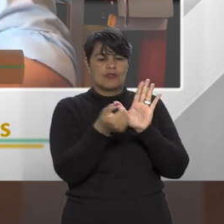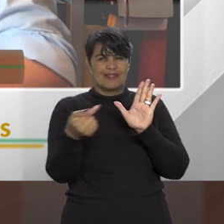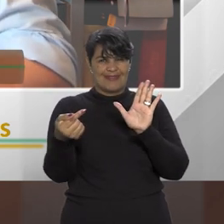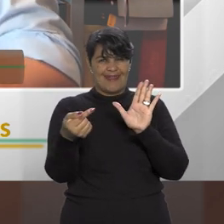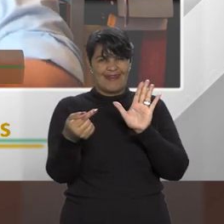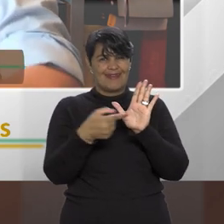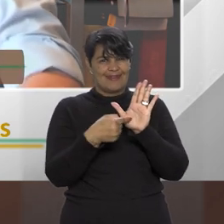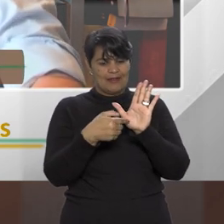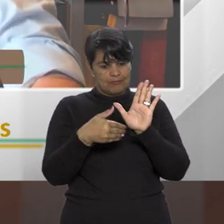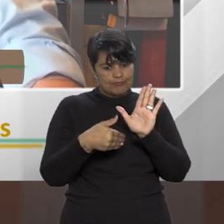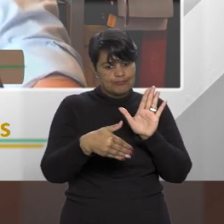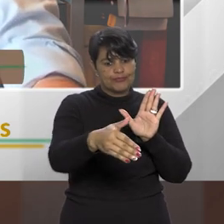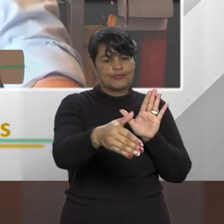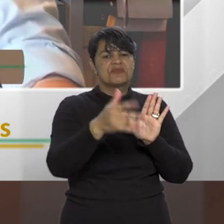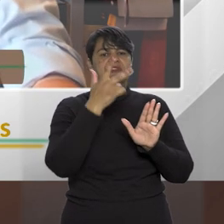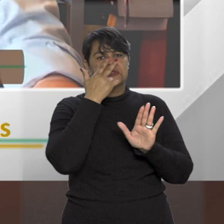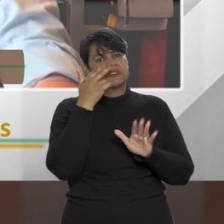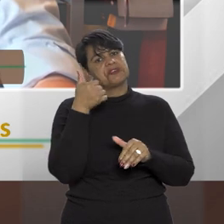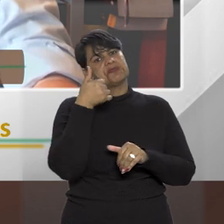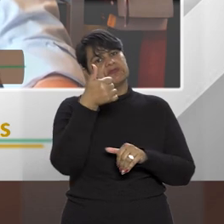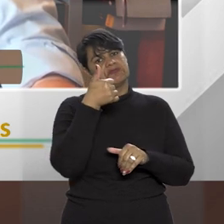em favor das serventias.